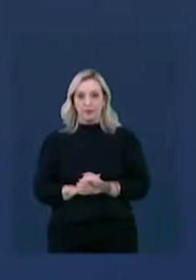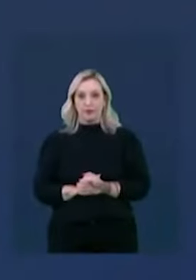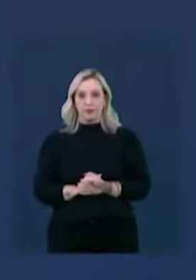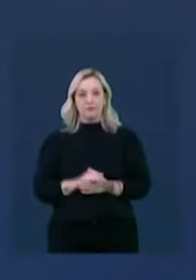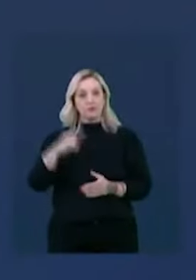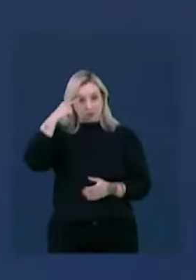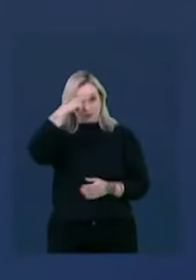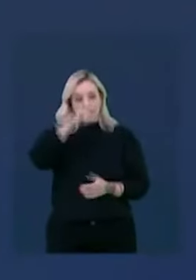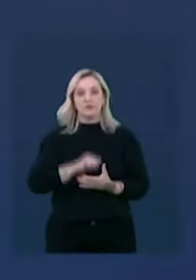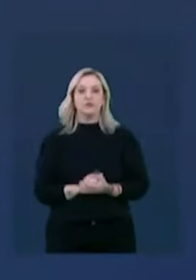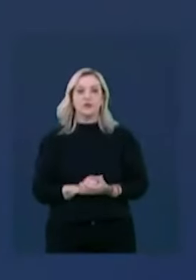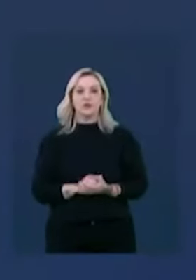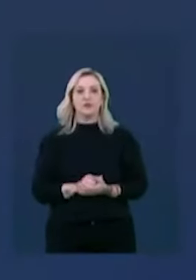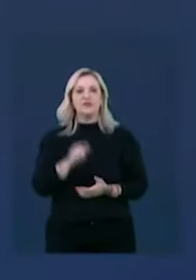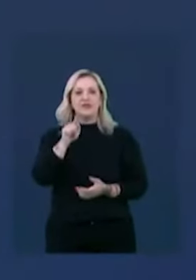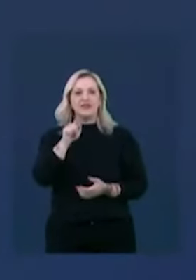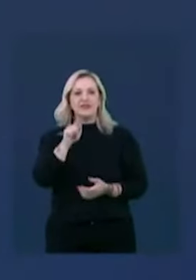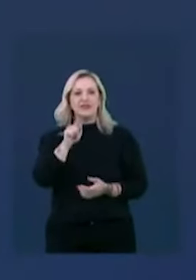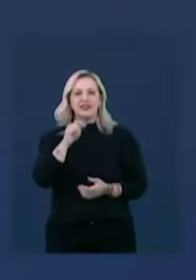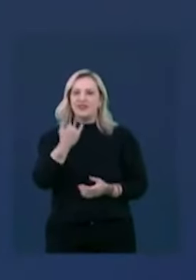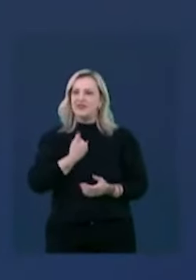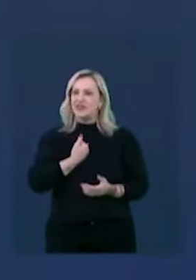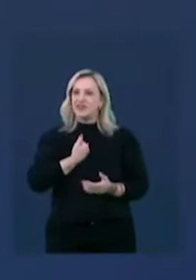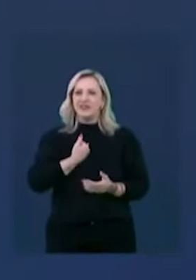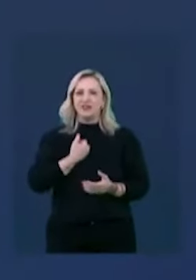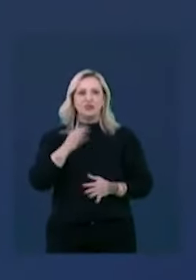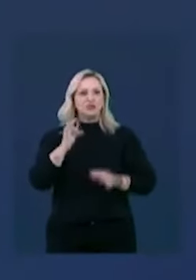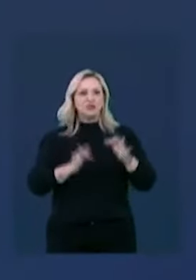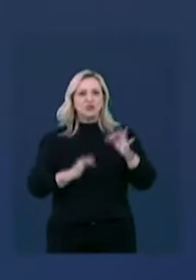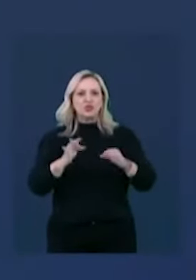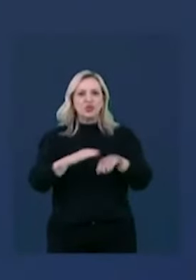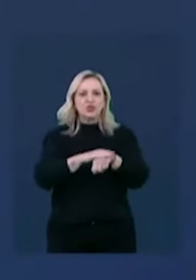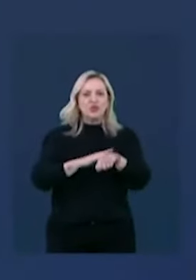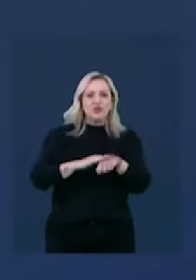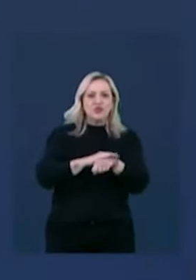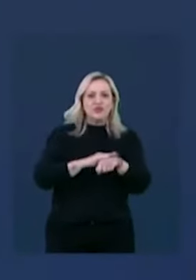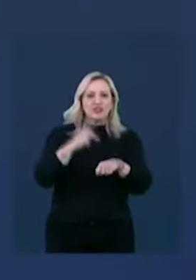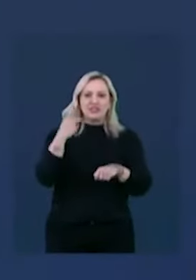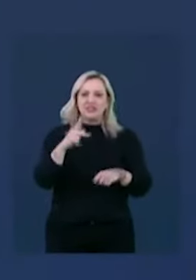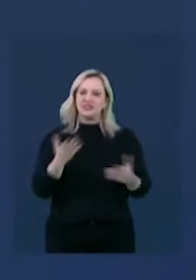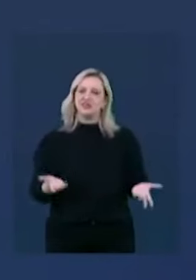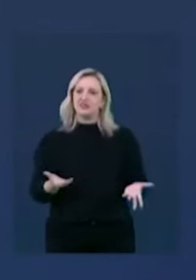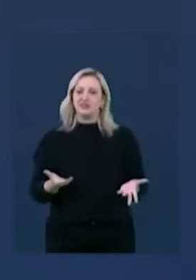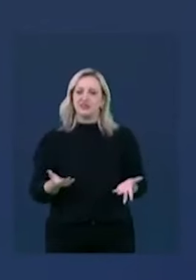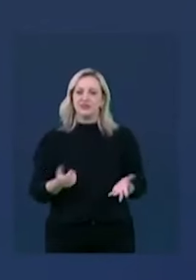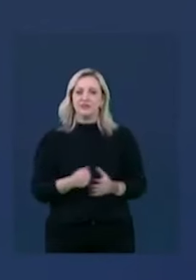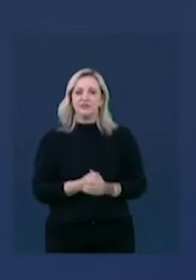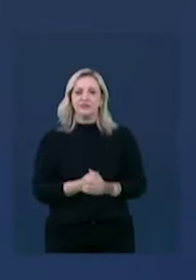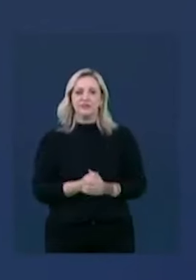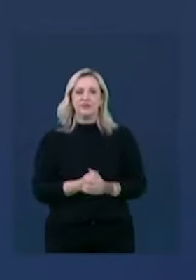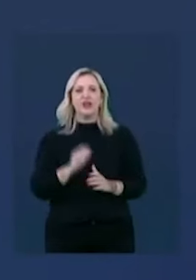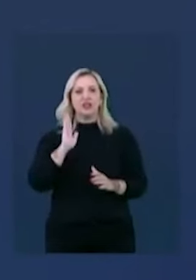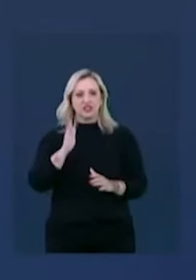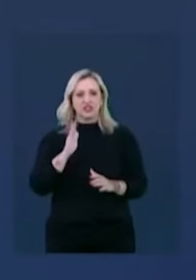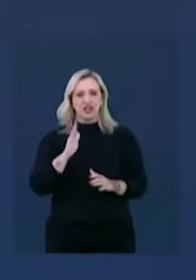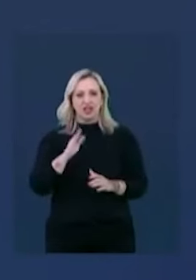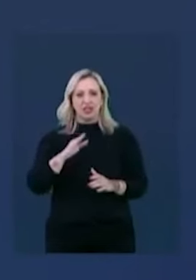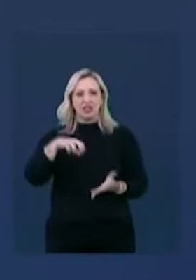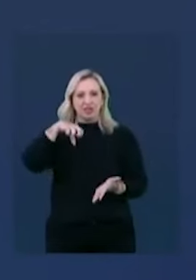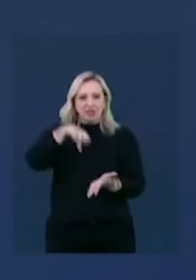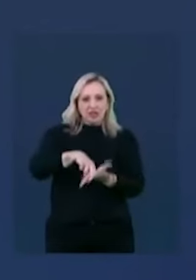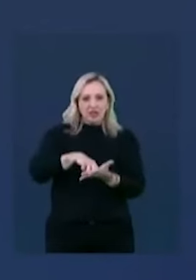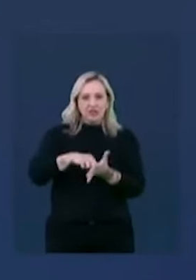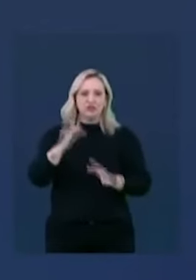Ô Pablo você disse injustiça para conversar com você que Aliás já foi condenado